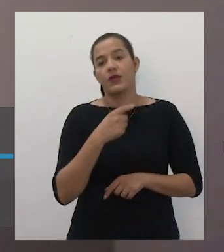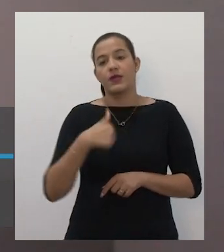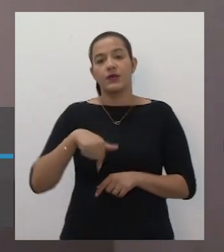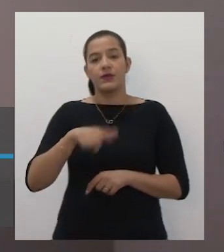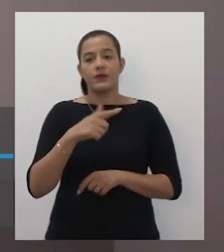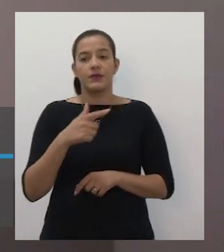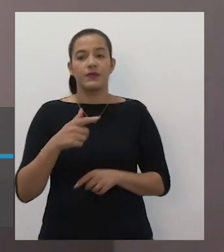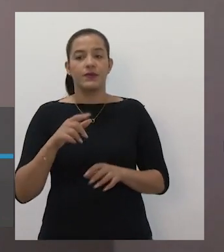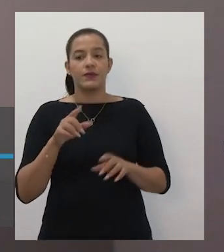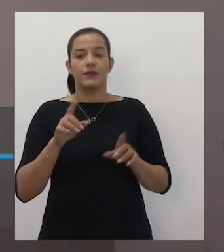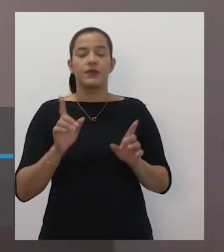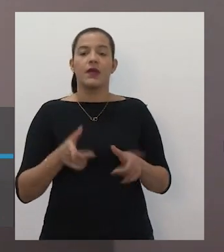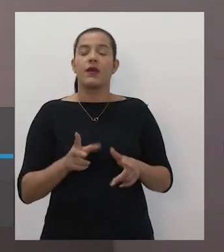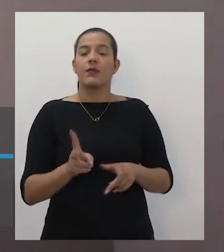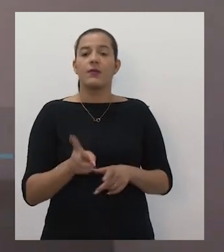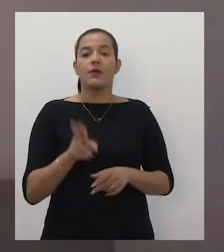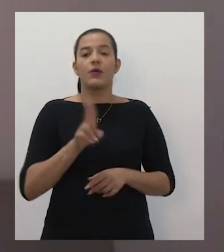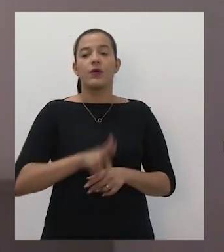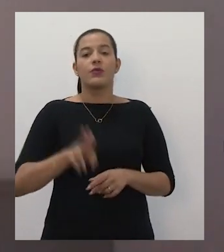colocar muito em prática